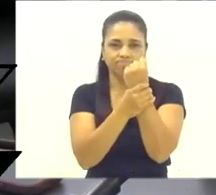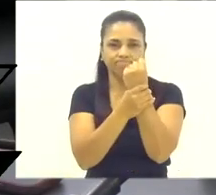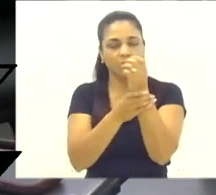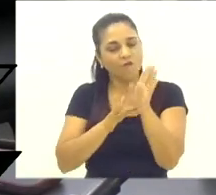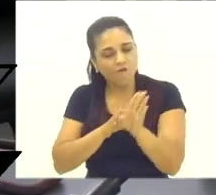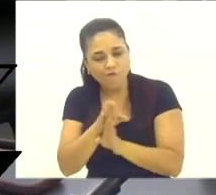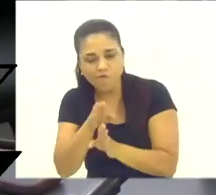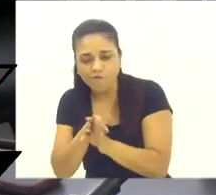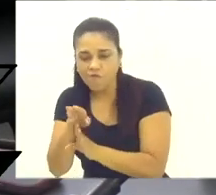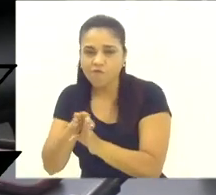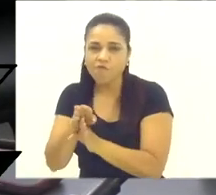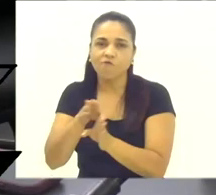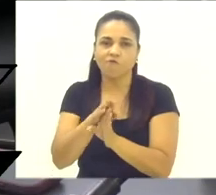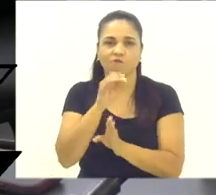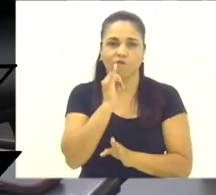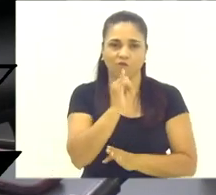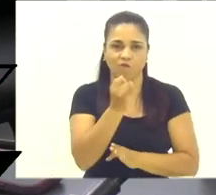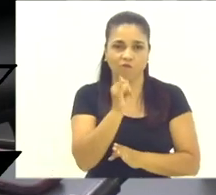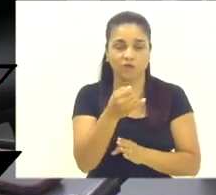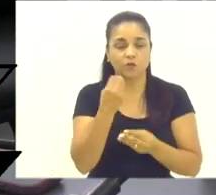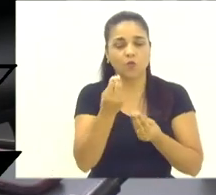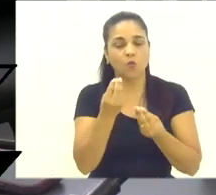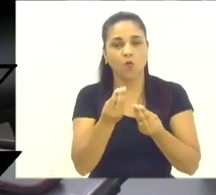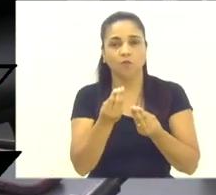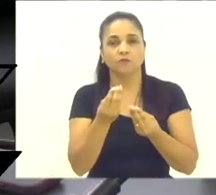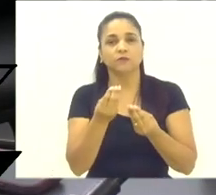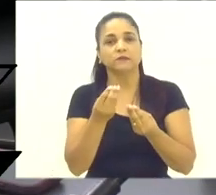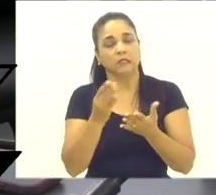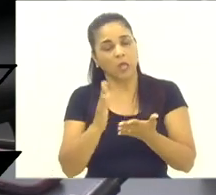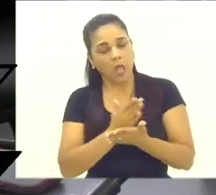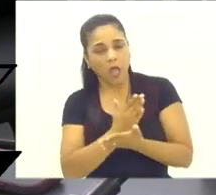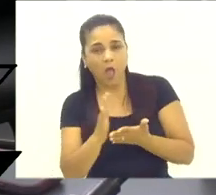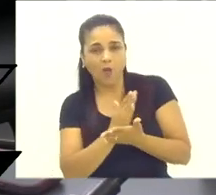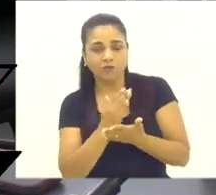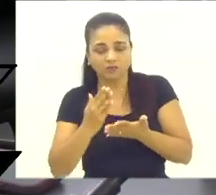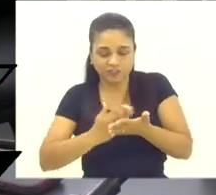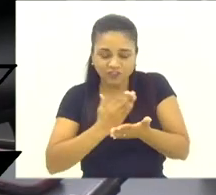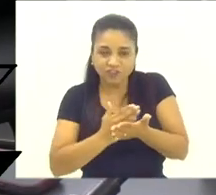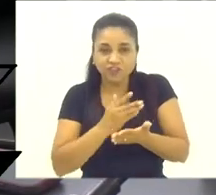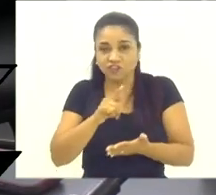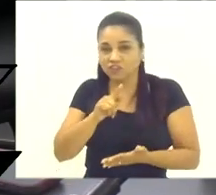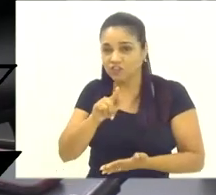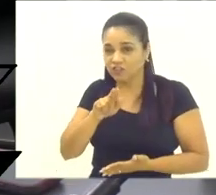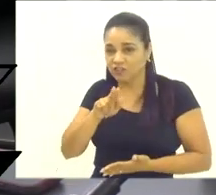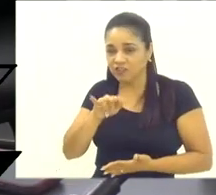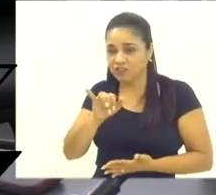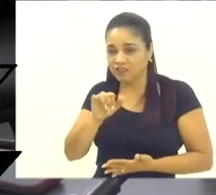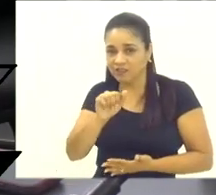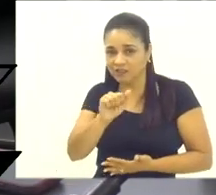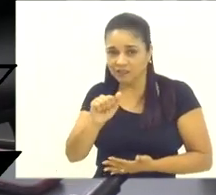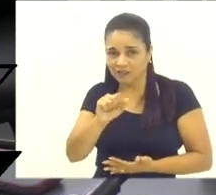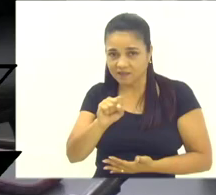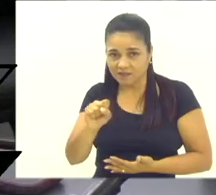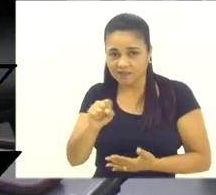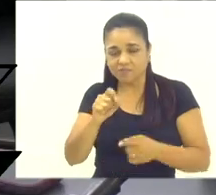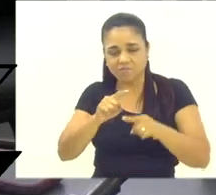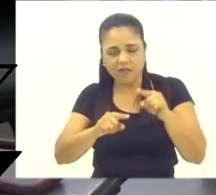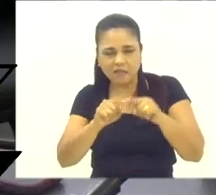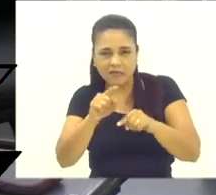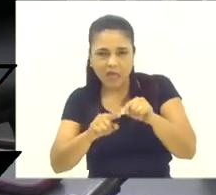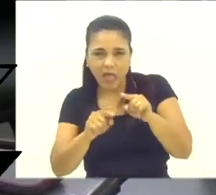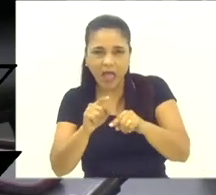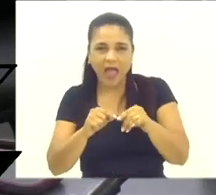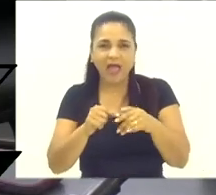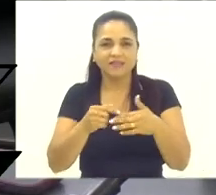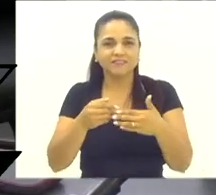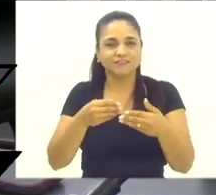você é a gente tem alguns guias a gente sempre tenta fazer materiais mais divertidos